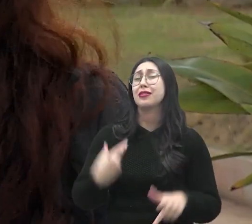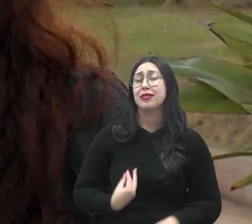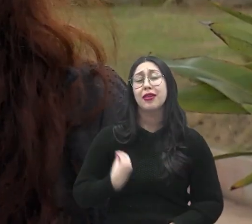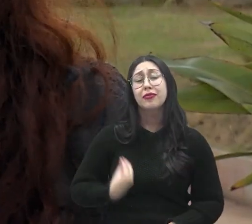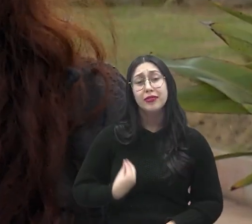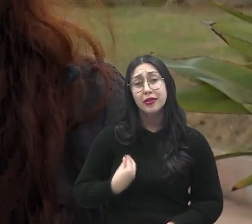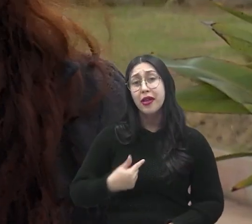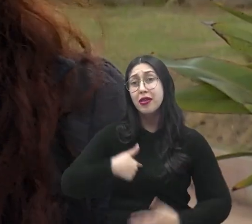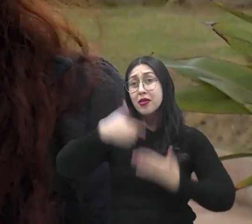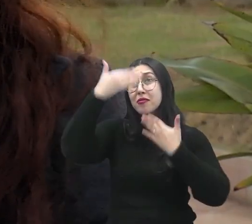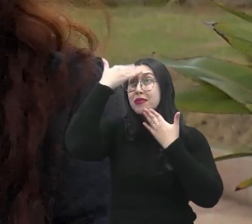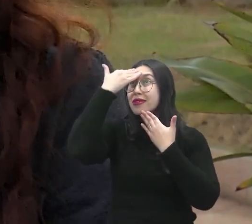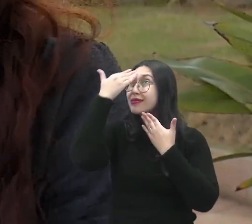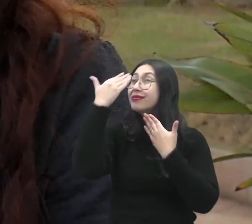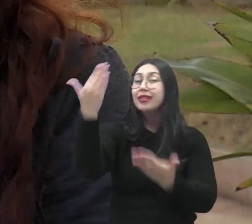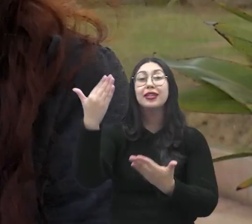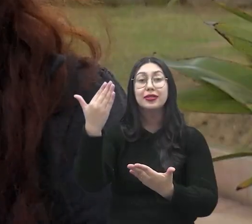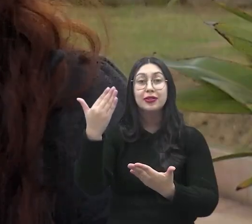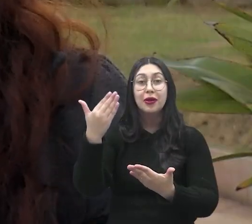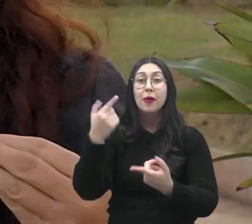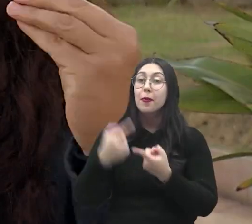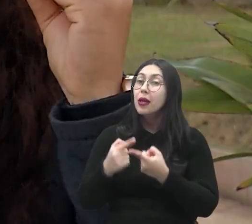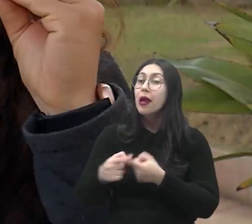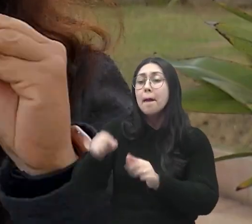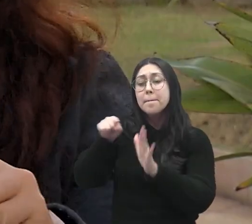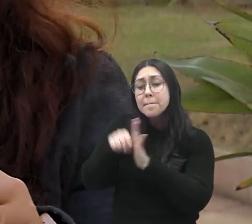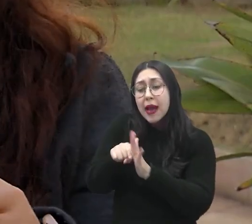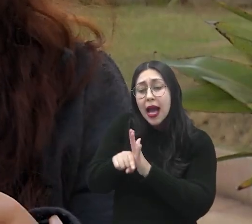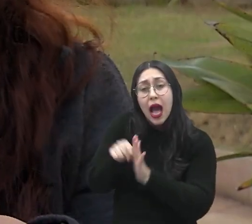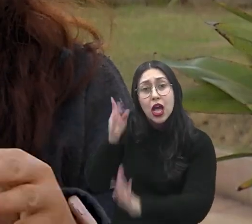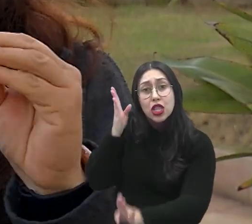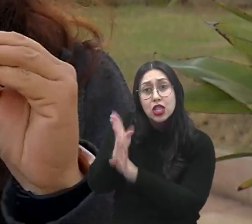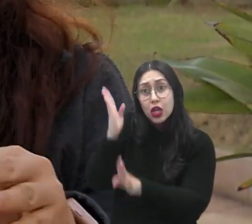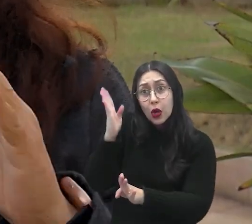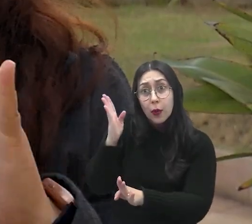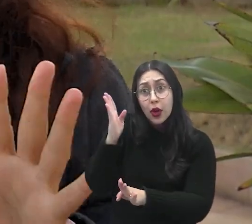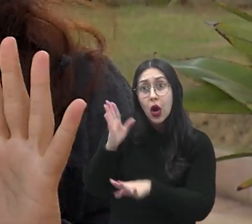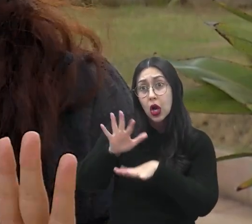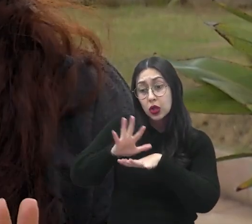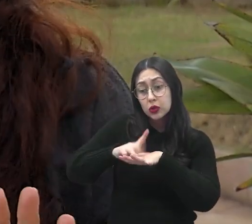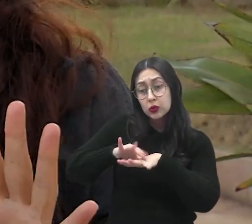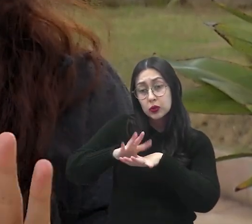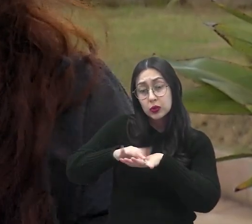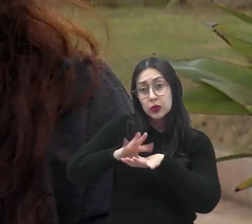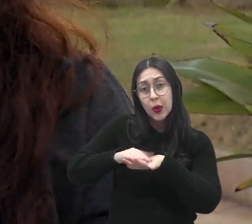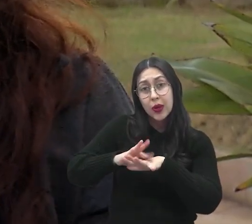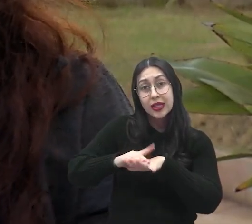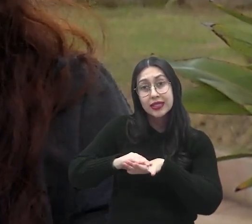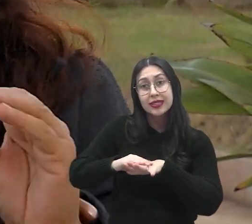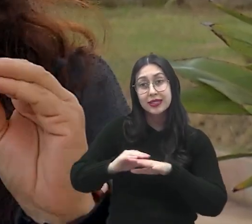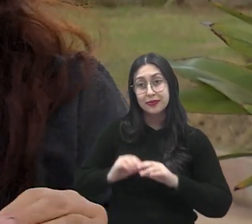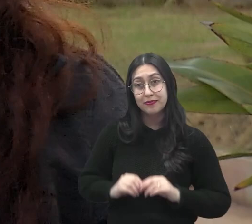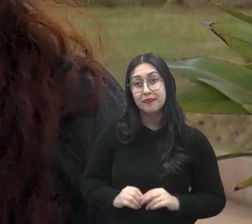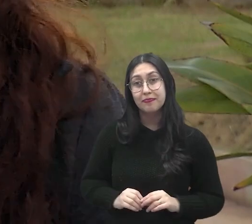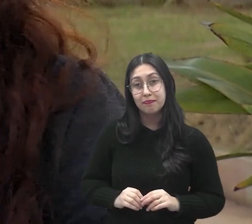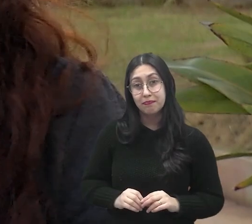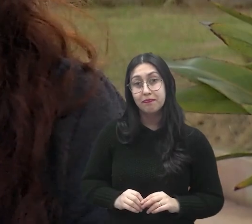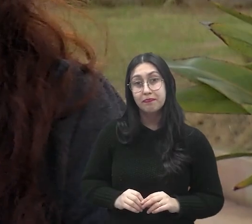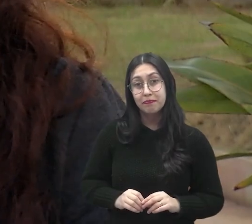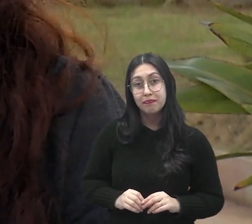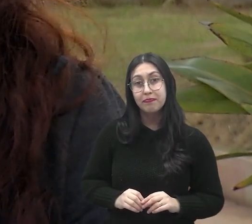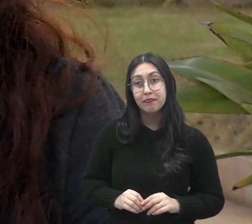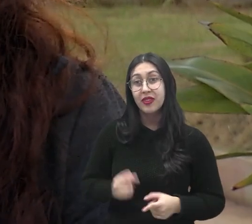diferença mesmo. Eu agradeço muito, muito, muito por ela ter ido a fundo e ela ter descoberto qual que era a causa e ela está comigo